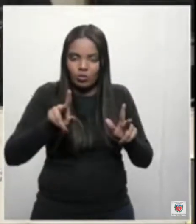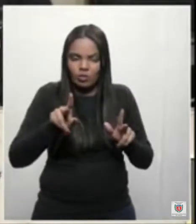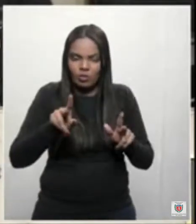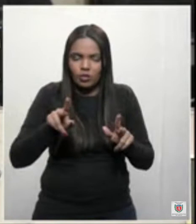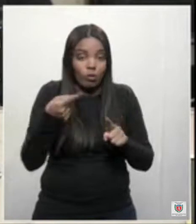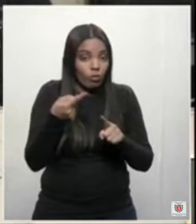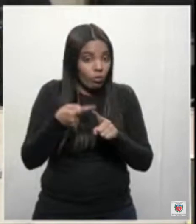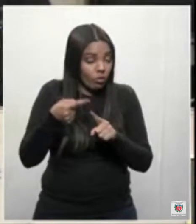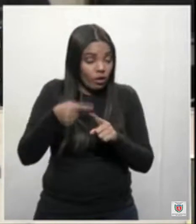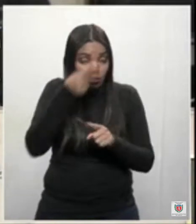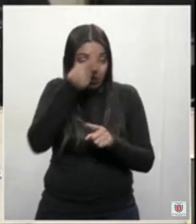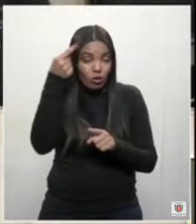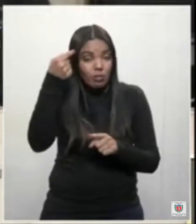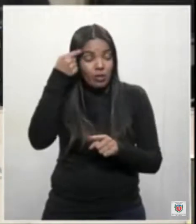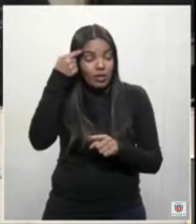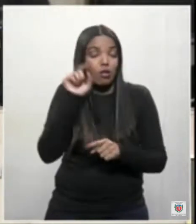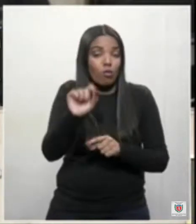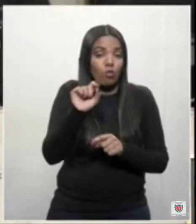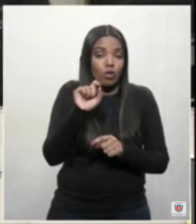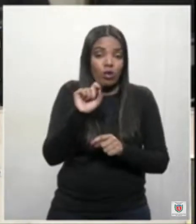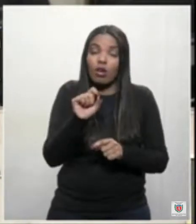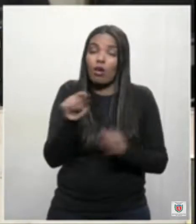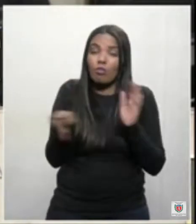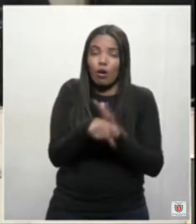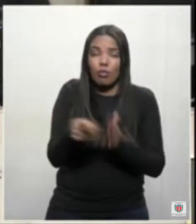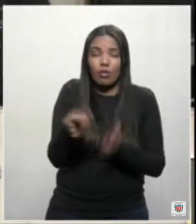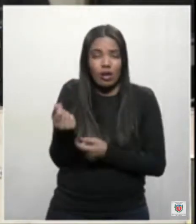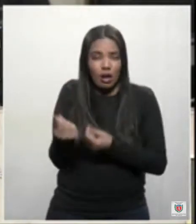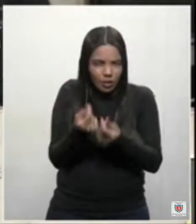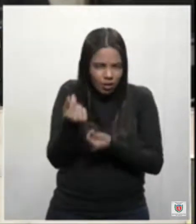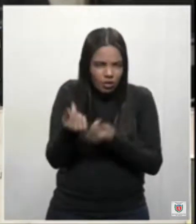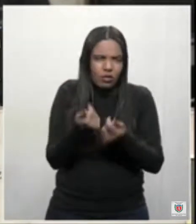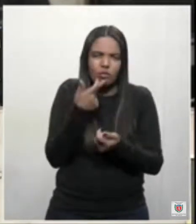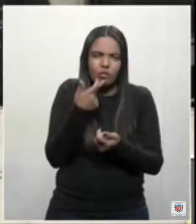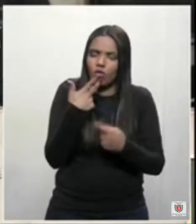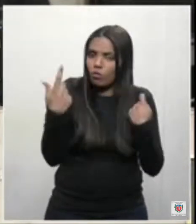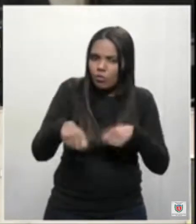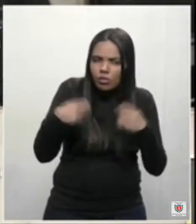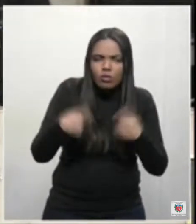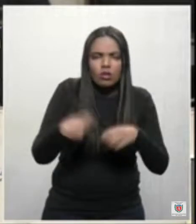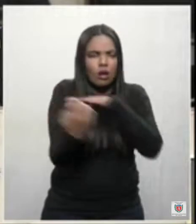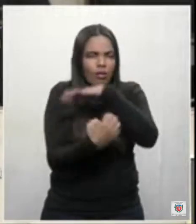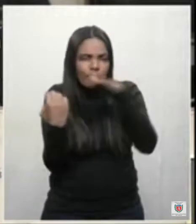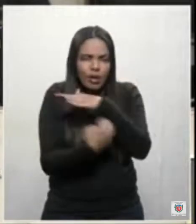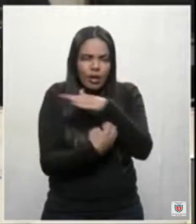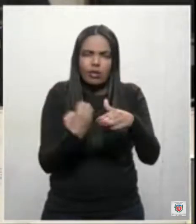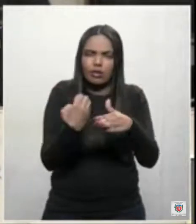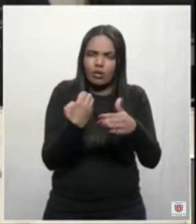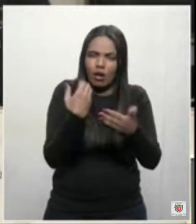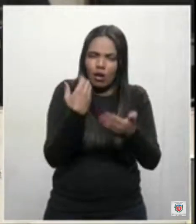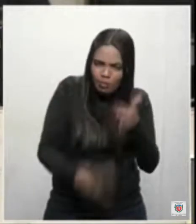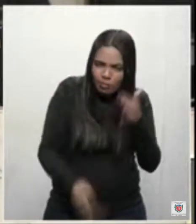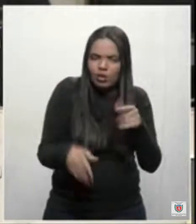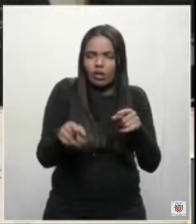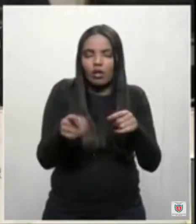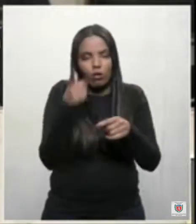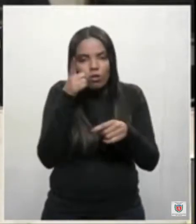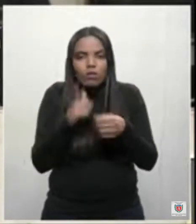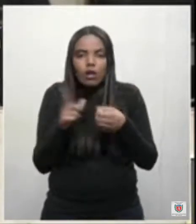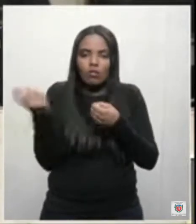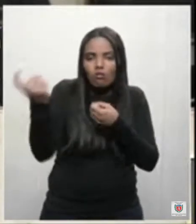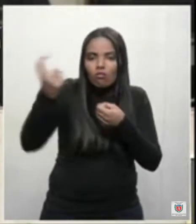verdade, o capitalismo tinha que expurgar, né, o seu pecado original, e era pelo sangramento das empresas que haveria a retomada, e que